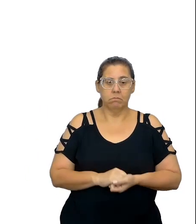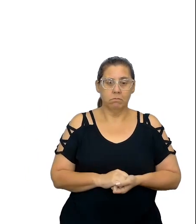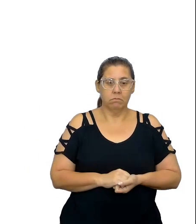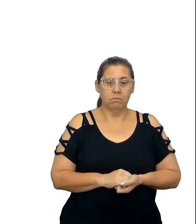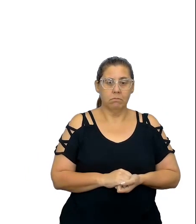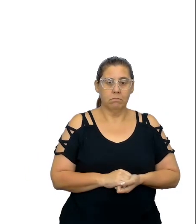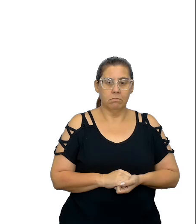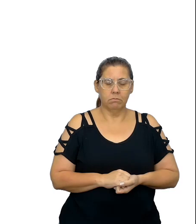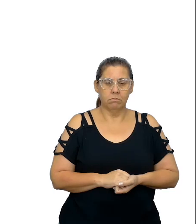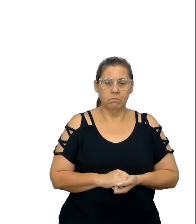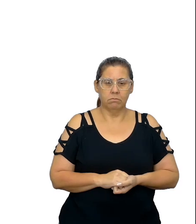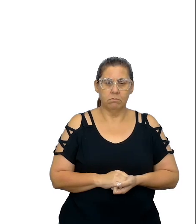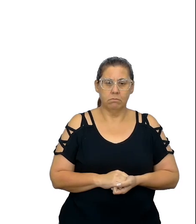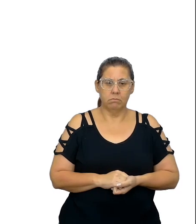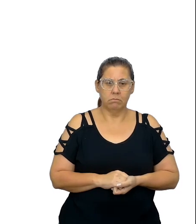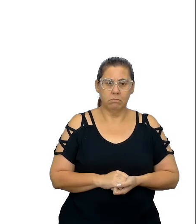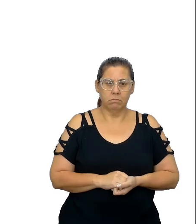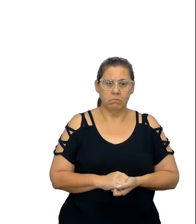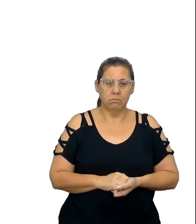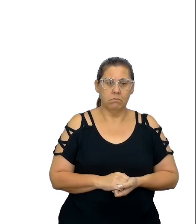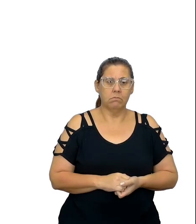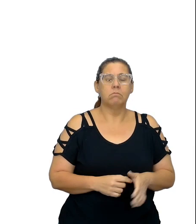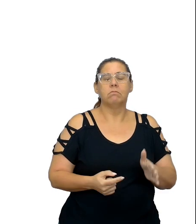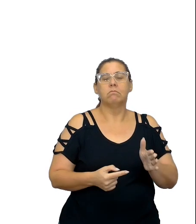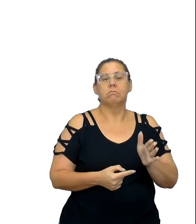merece destaque, primeiramente, pelo